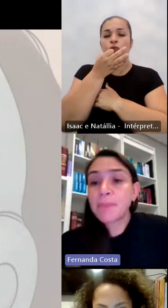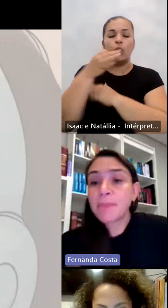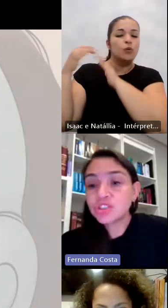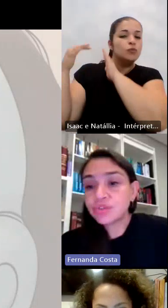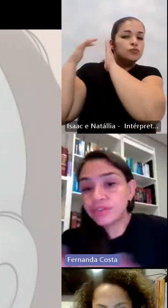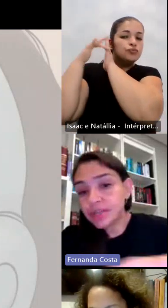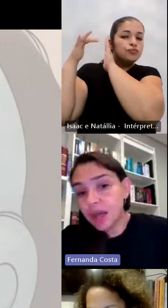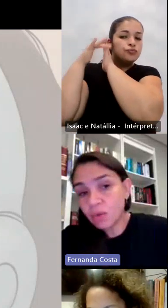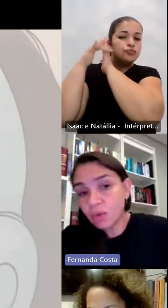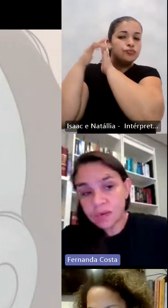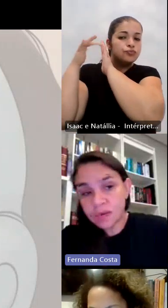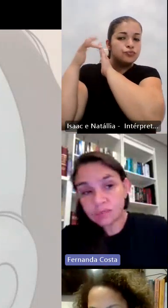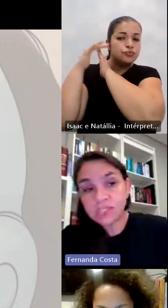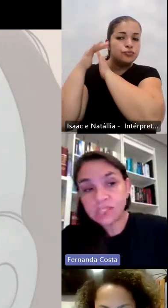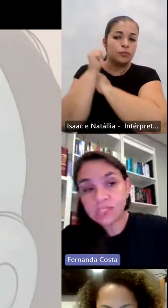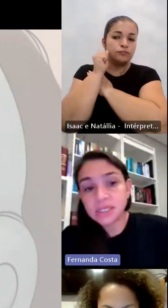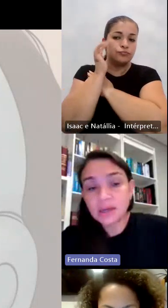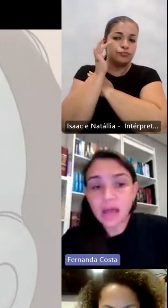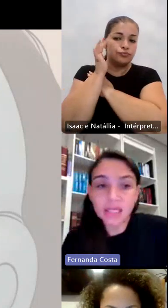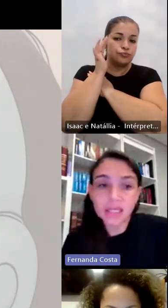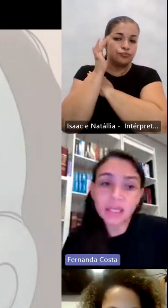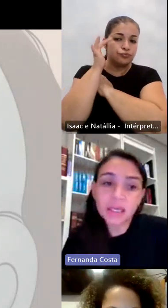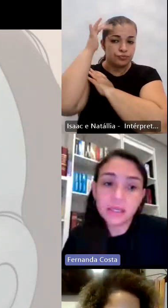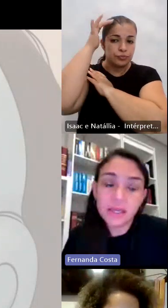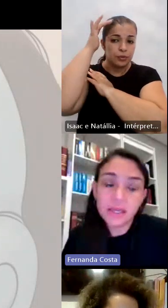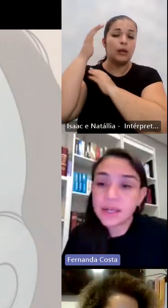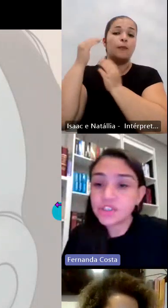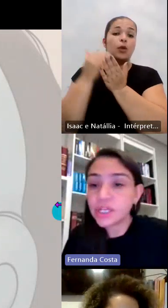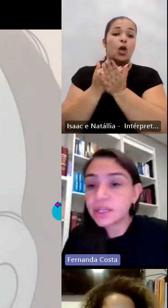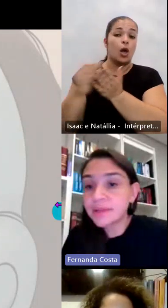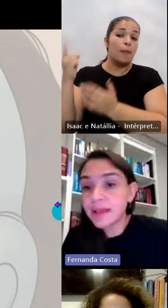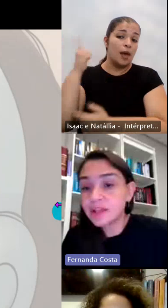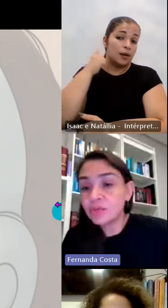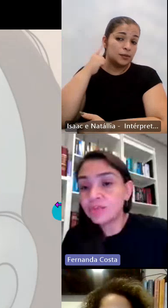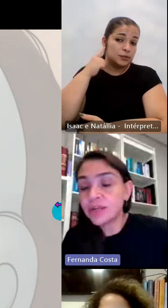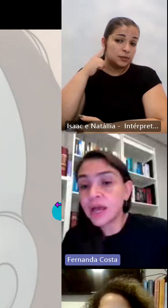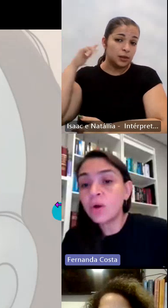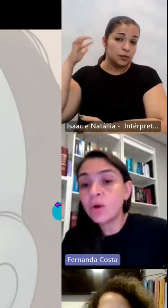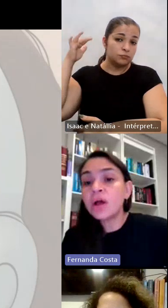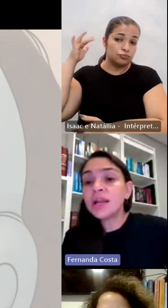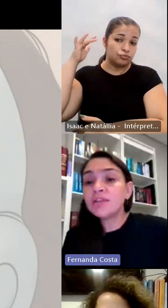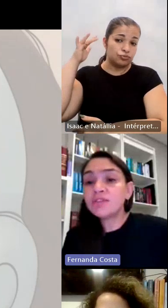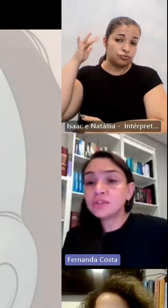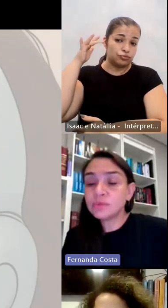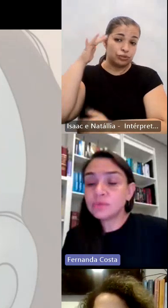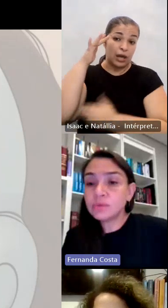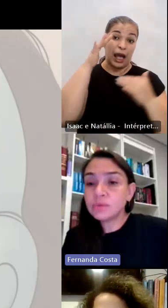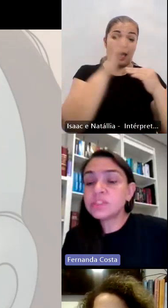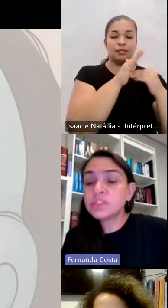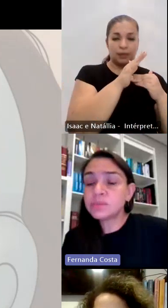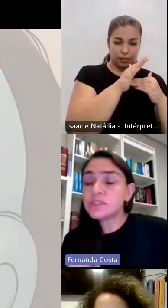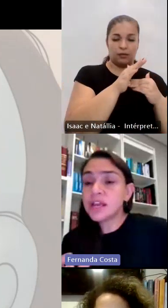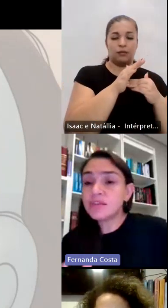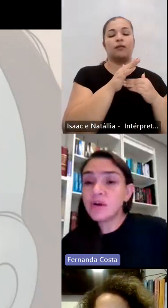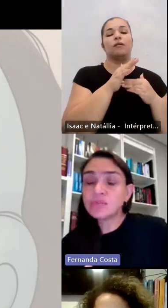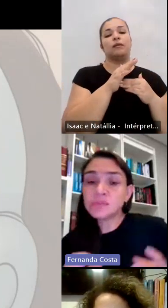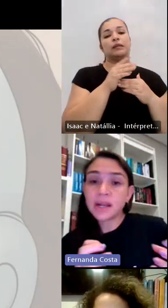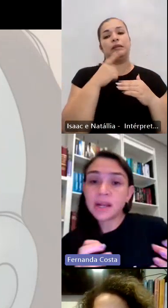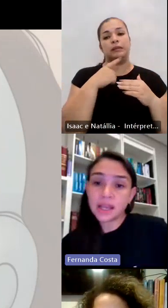até a parte final, ela inicia aqui, né, e ela chega até aqui no final, levando os